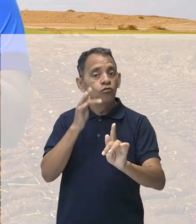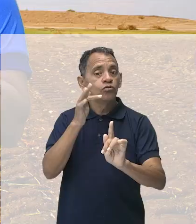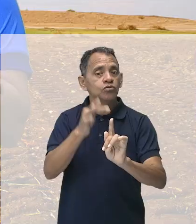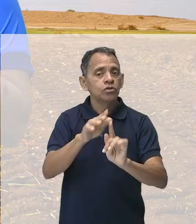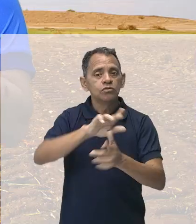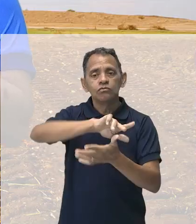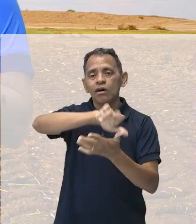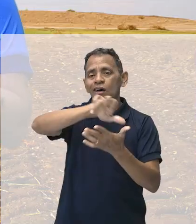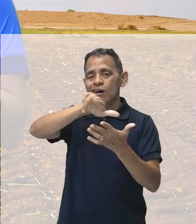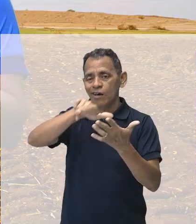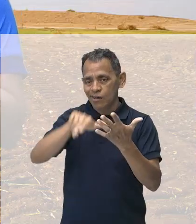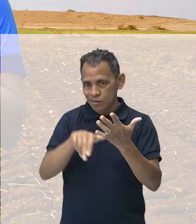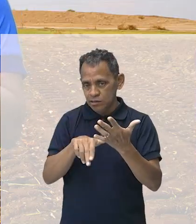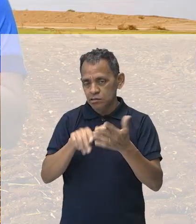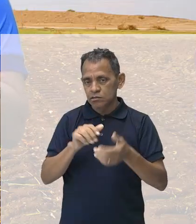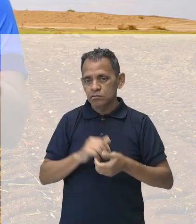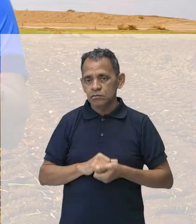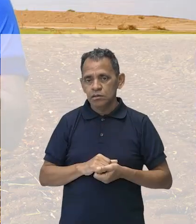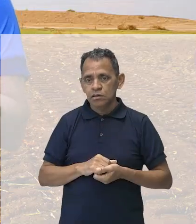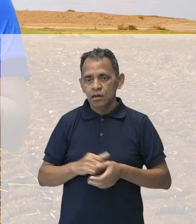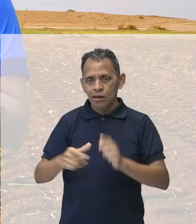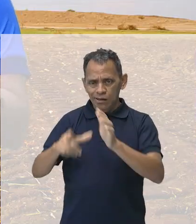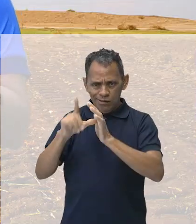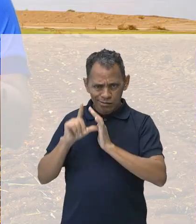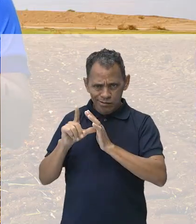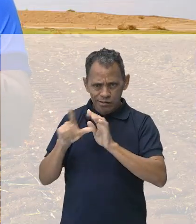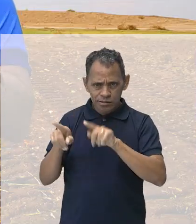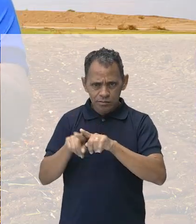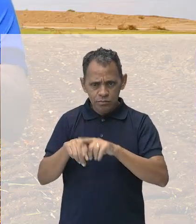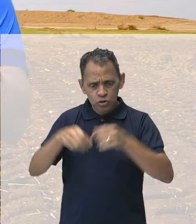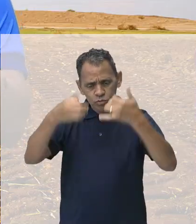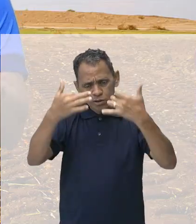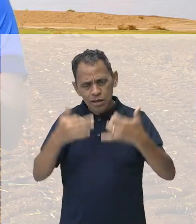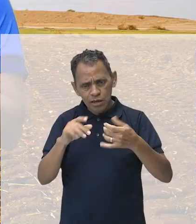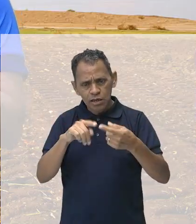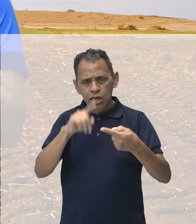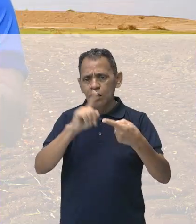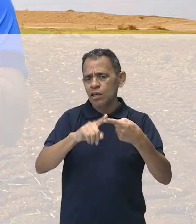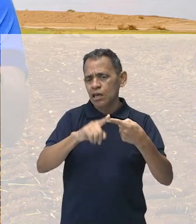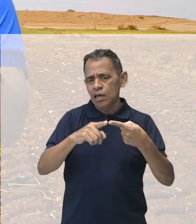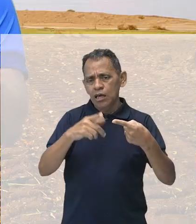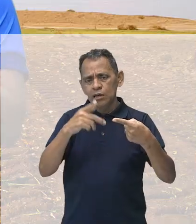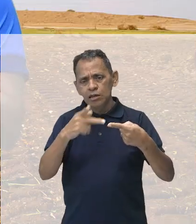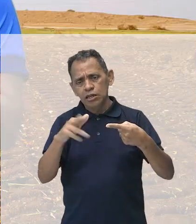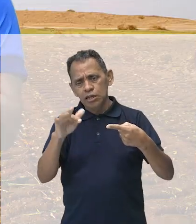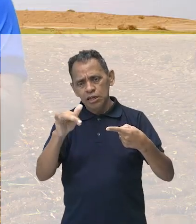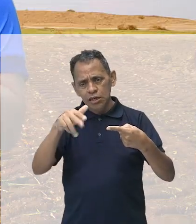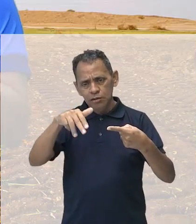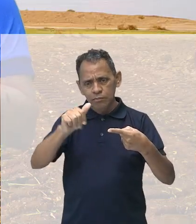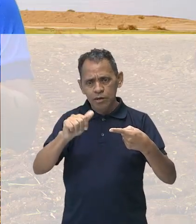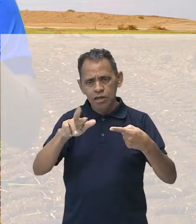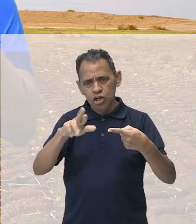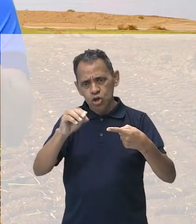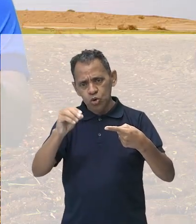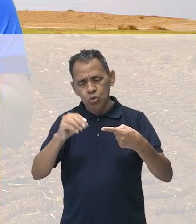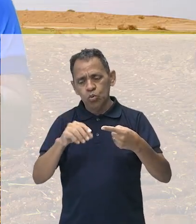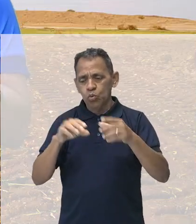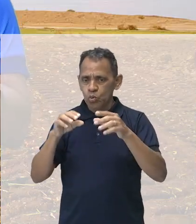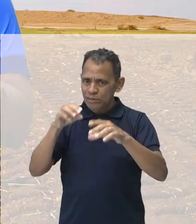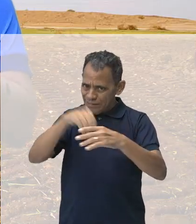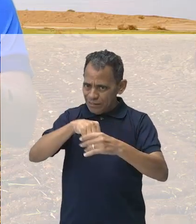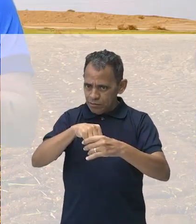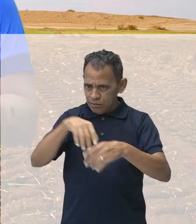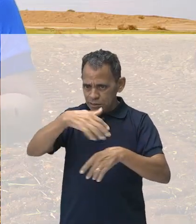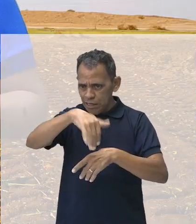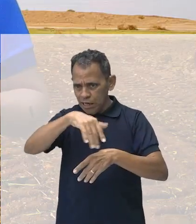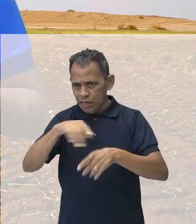Antigamente, quando a gente falava do setor primário, agricultura, né, a pecuária, o extrativismo, a gente pensava no